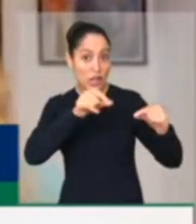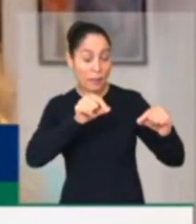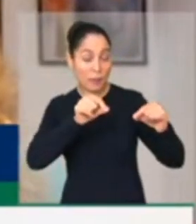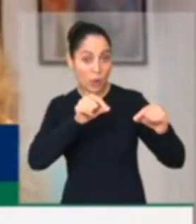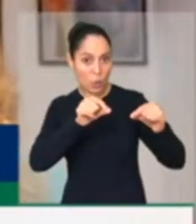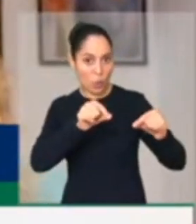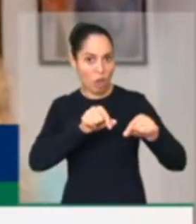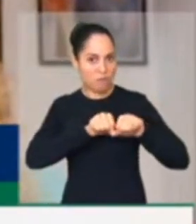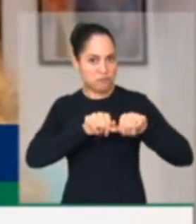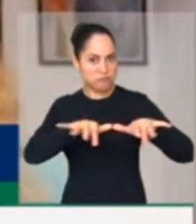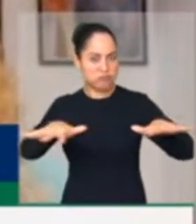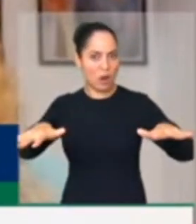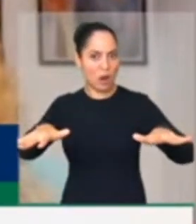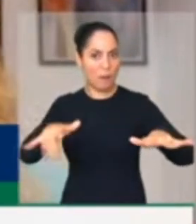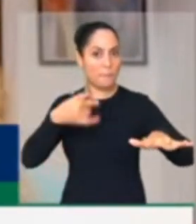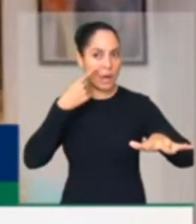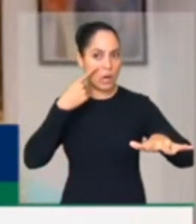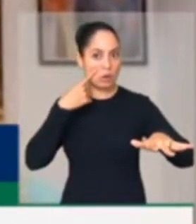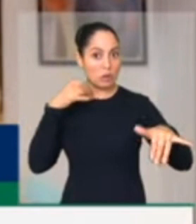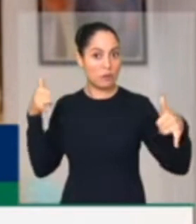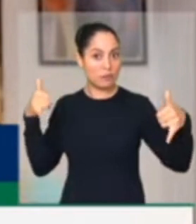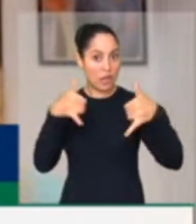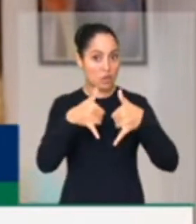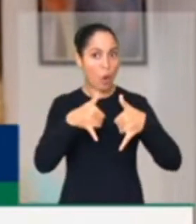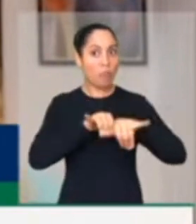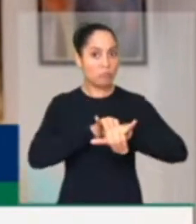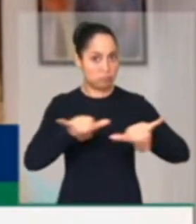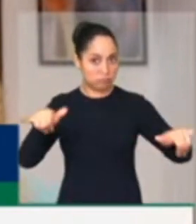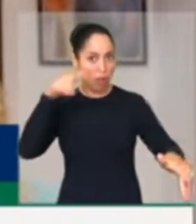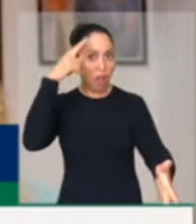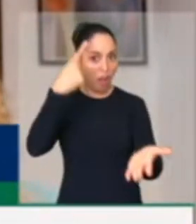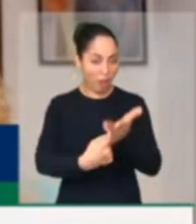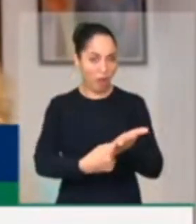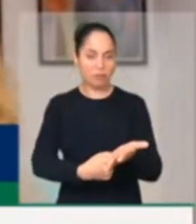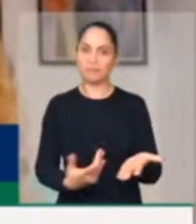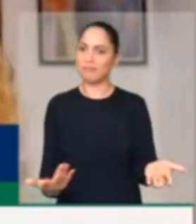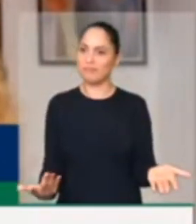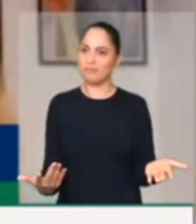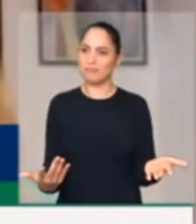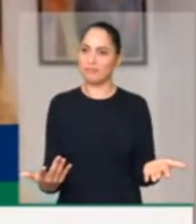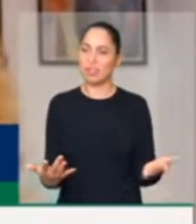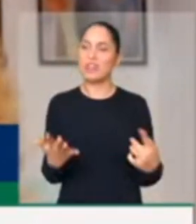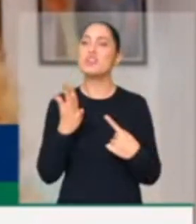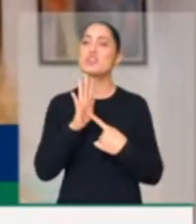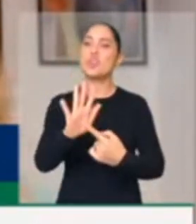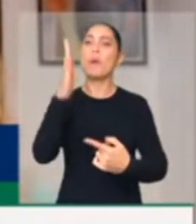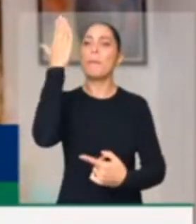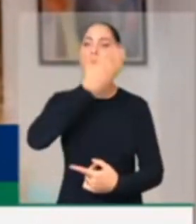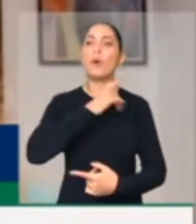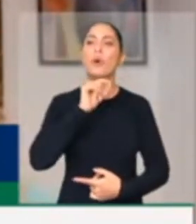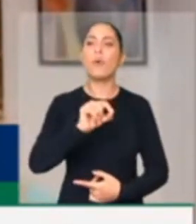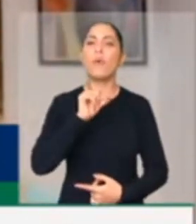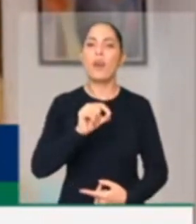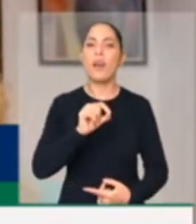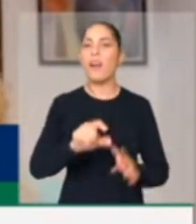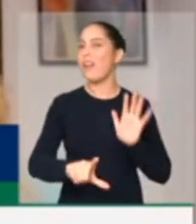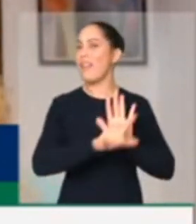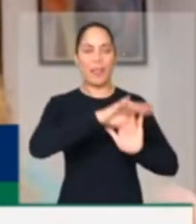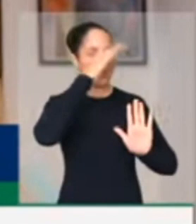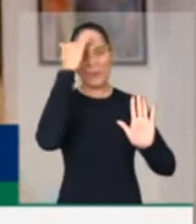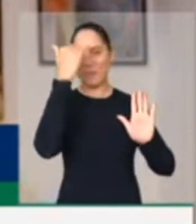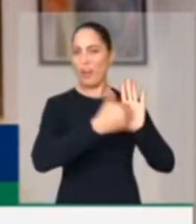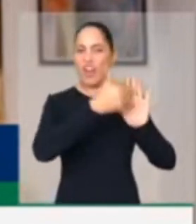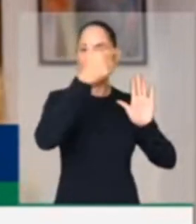tudo indica, propositadamente, só demonstra as ilegalidades que se repetem. A